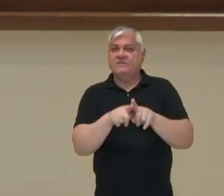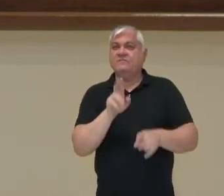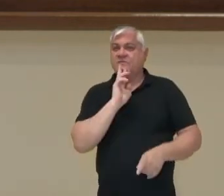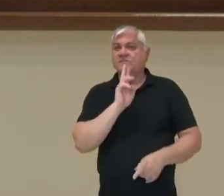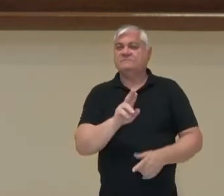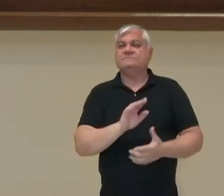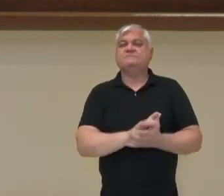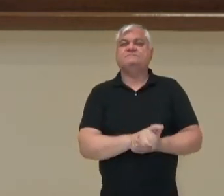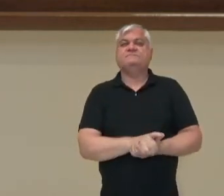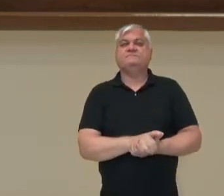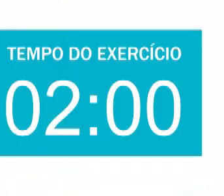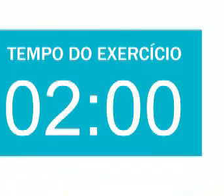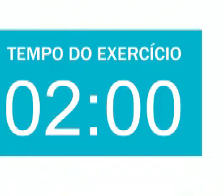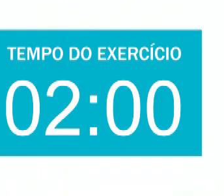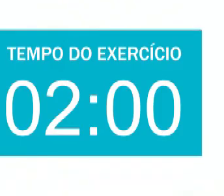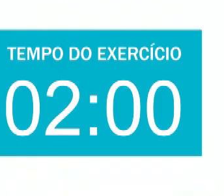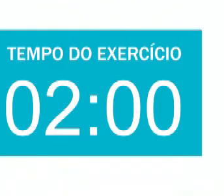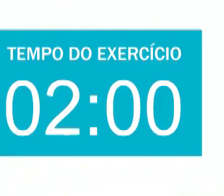correção em seguida.